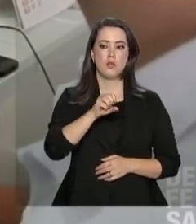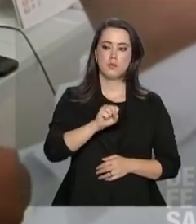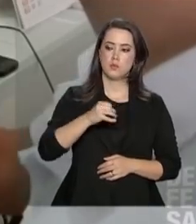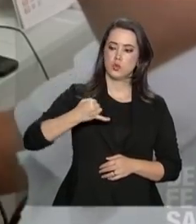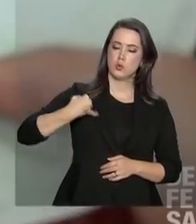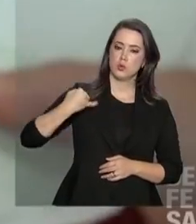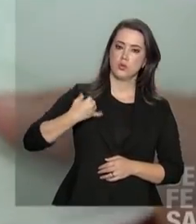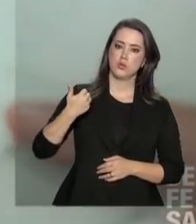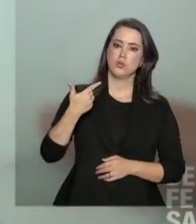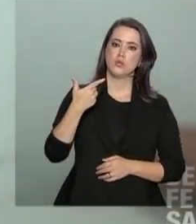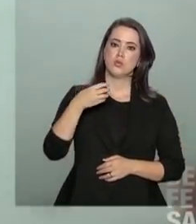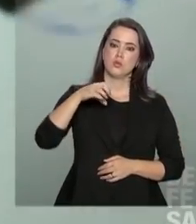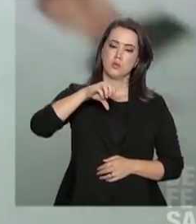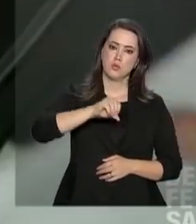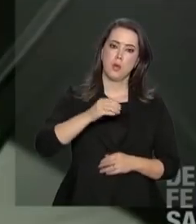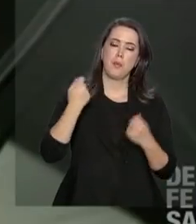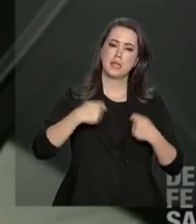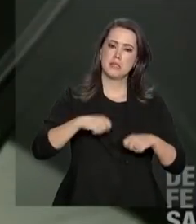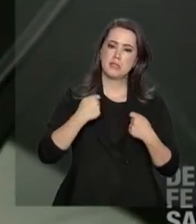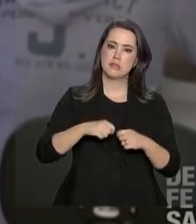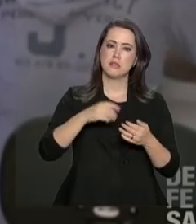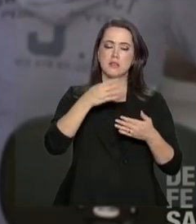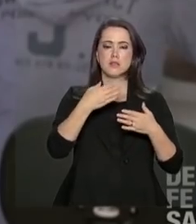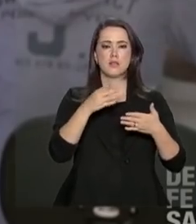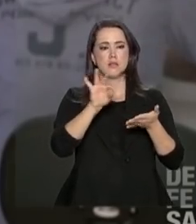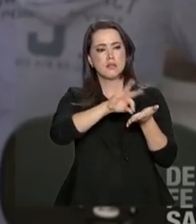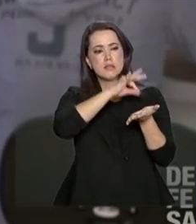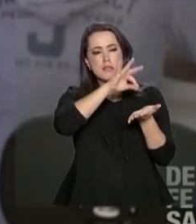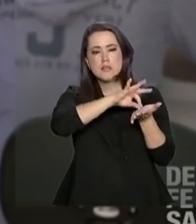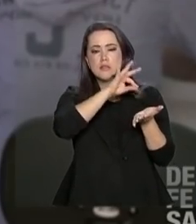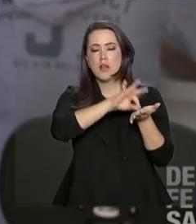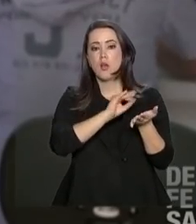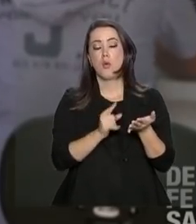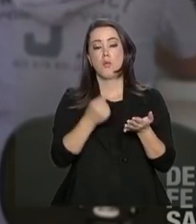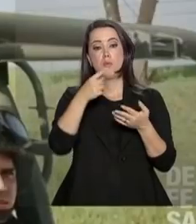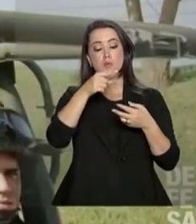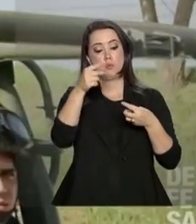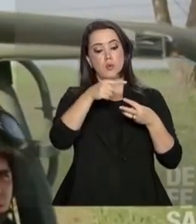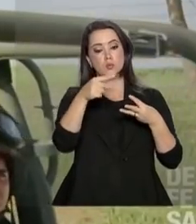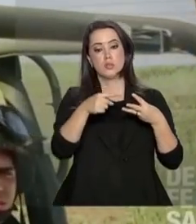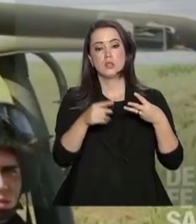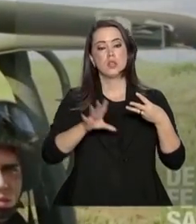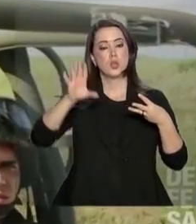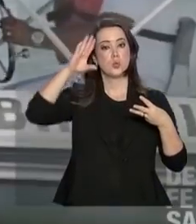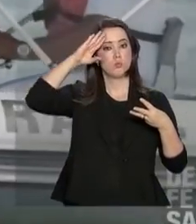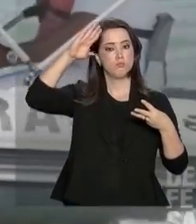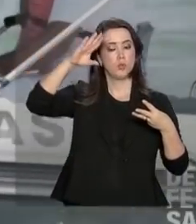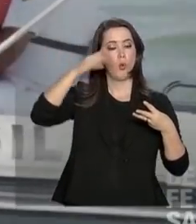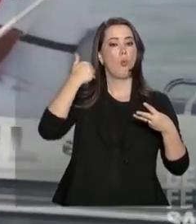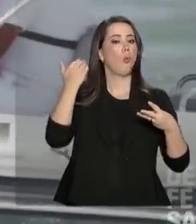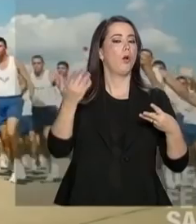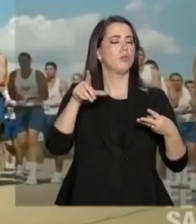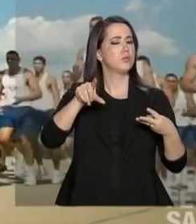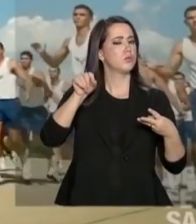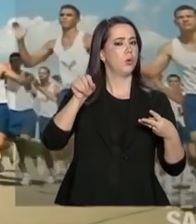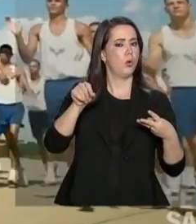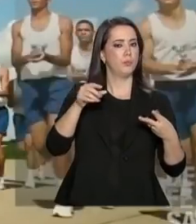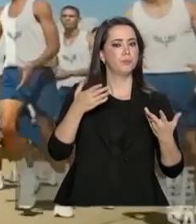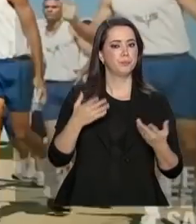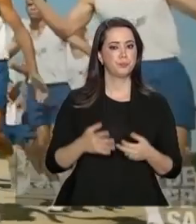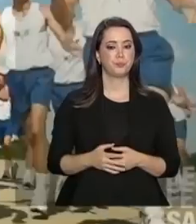em 2019 terão que fazer o alistamento militar para uma das três forças exército Marinha ou